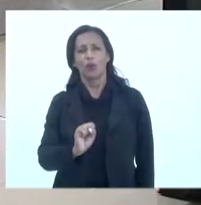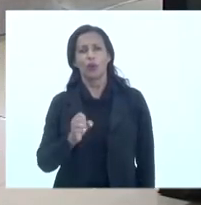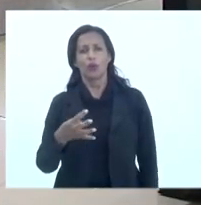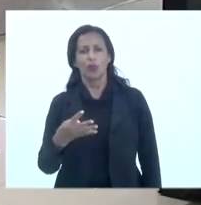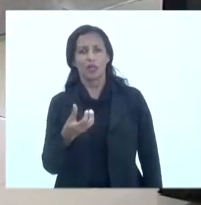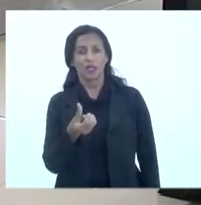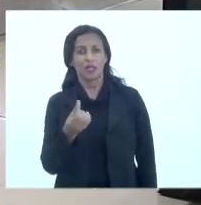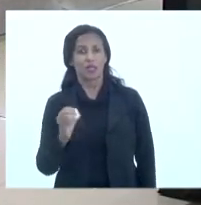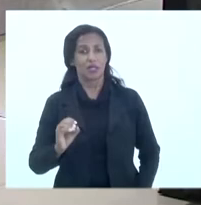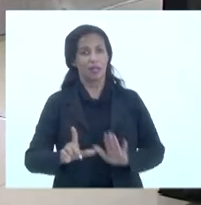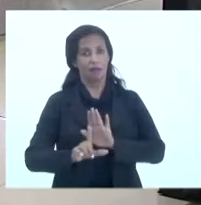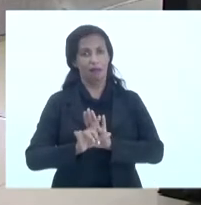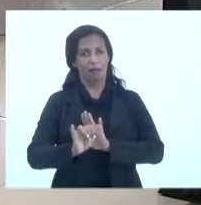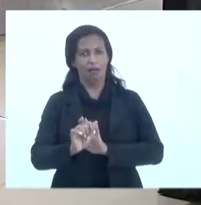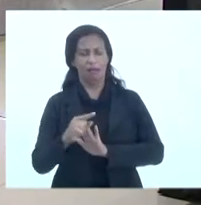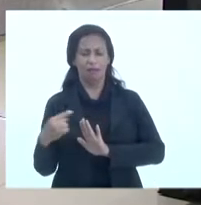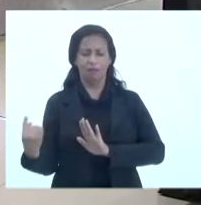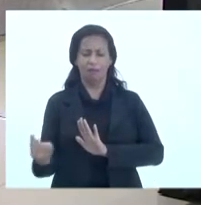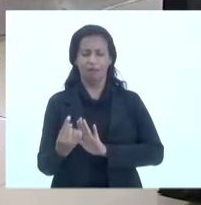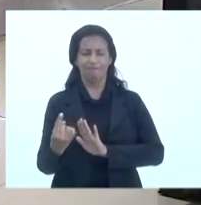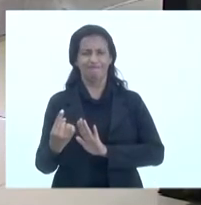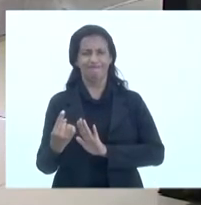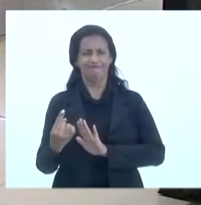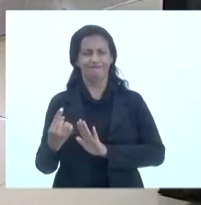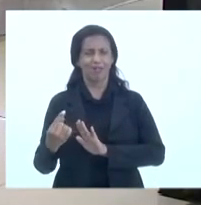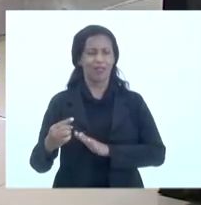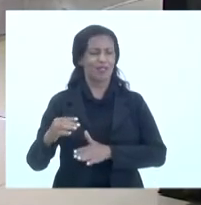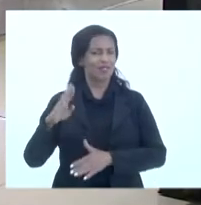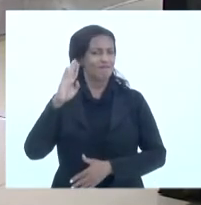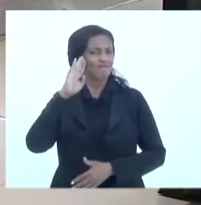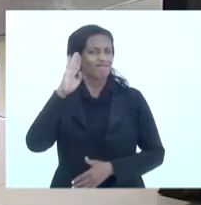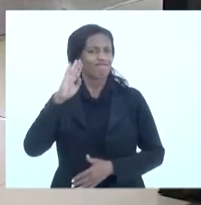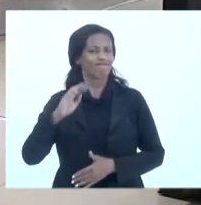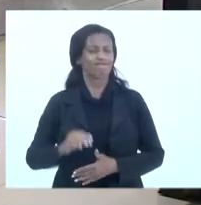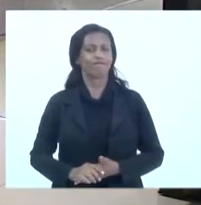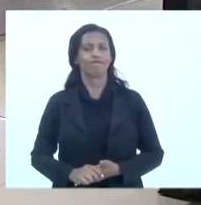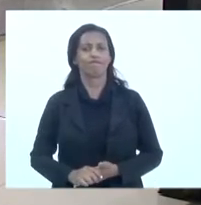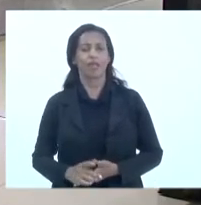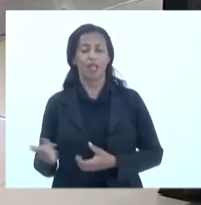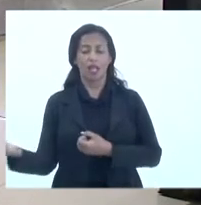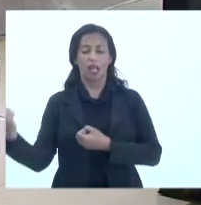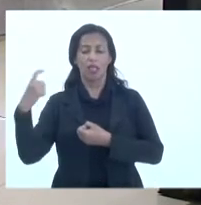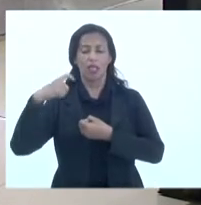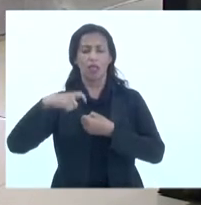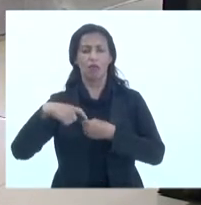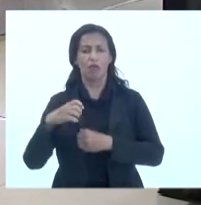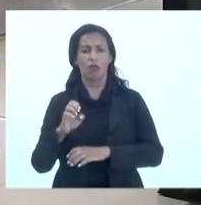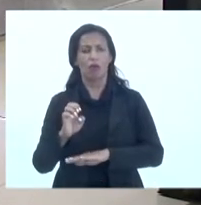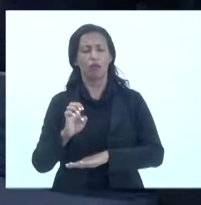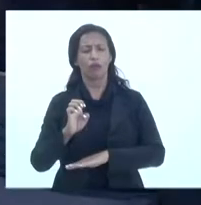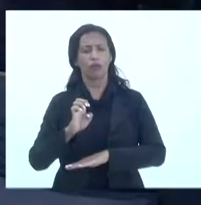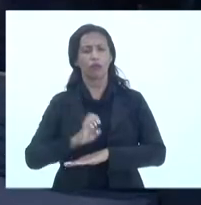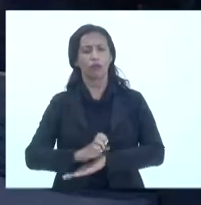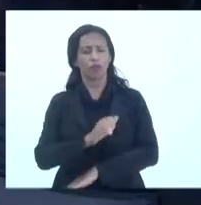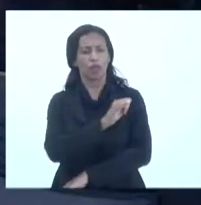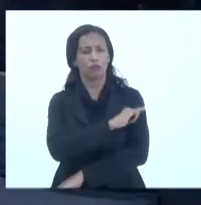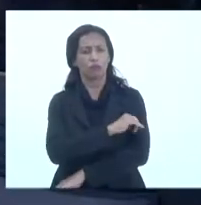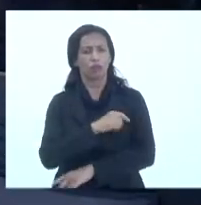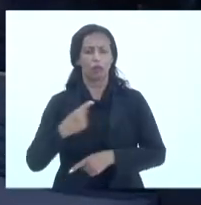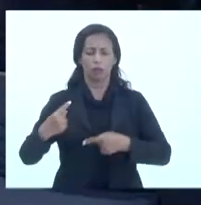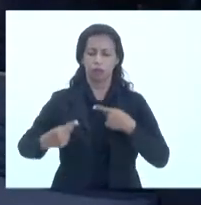nossa prioridade, deputado. Essa lei, ela devolve ao Estado do Rio de Janeiro a